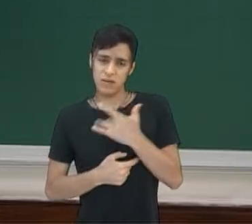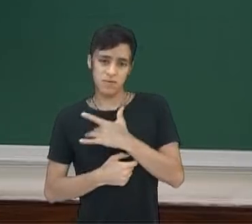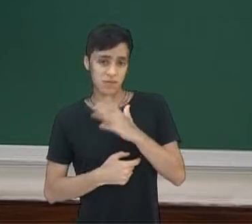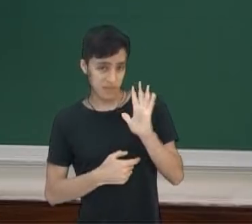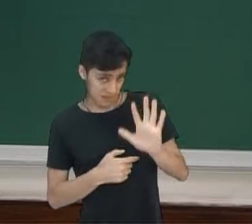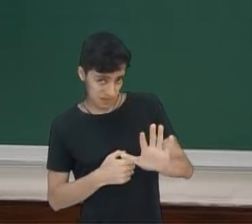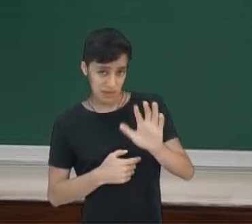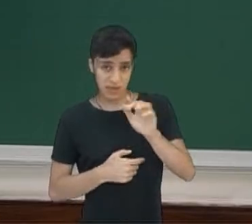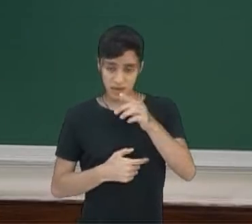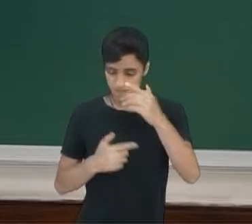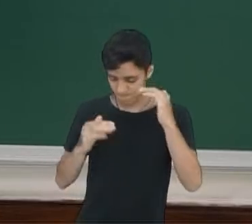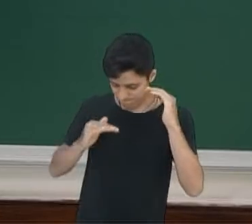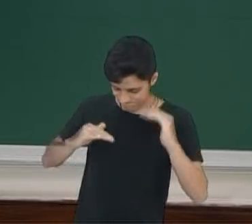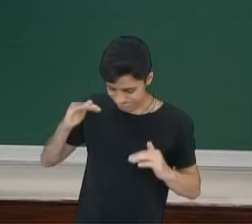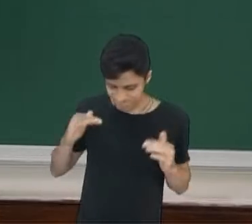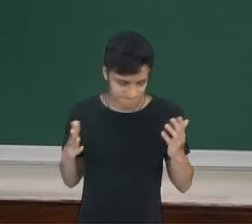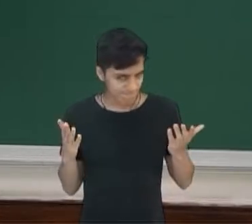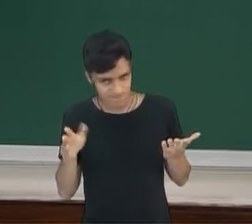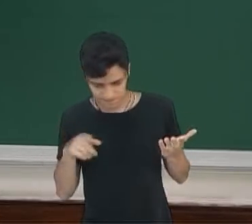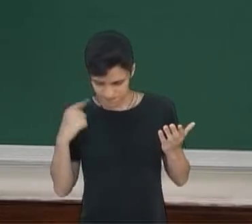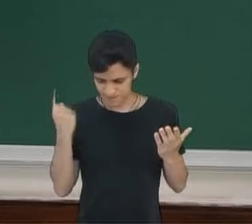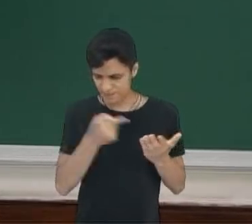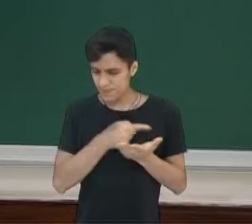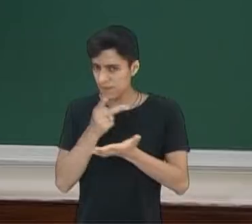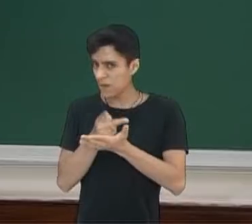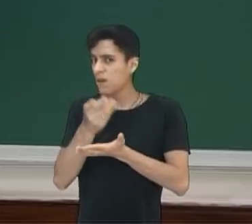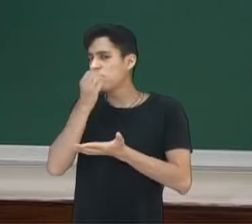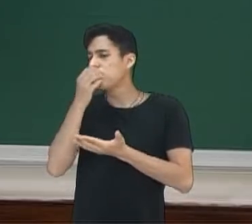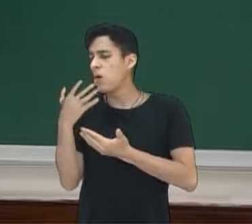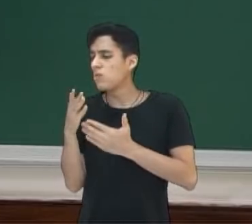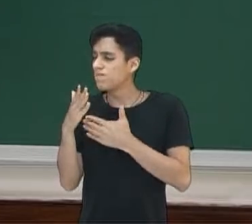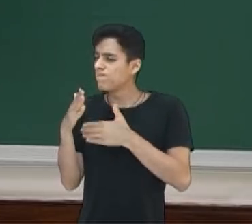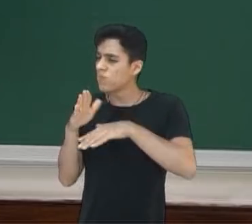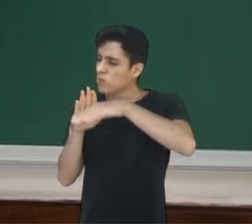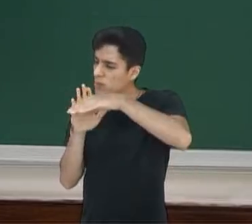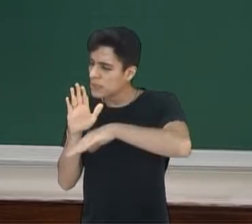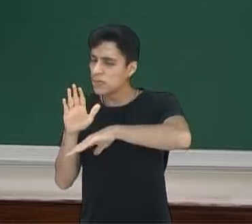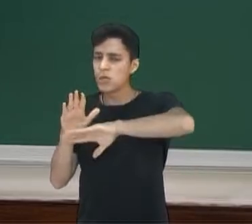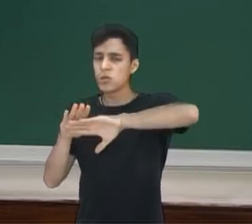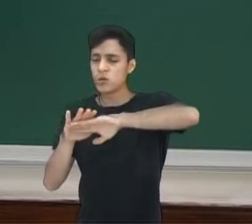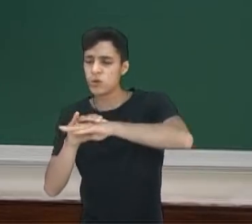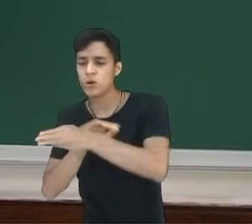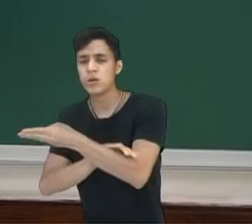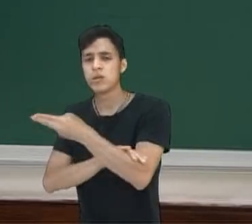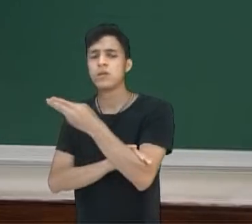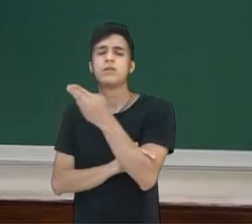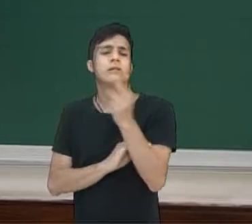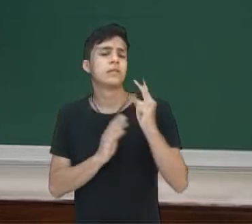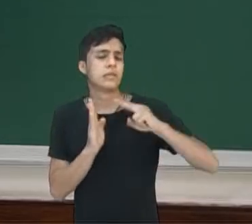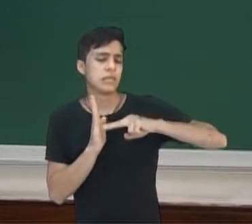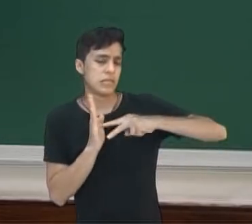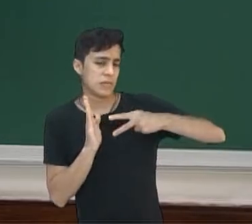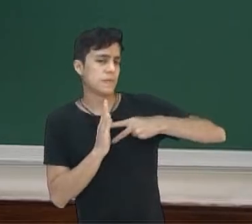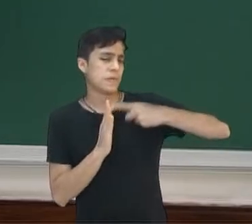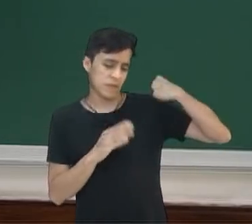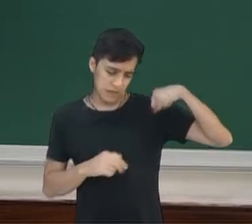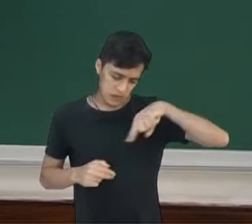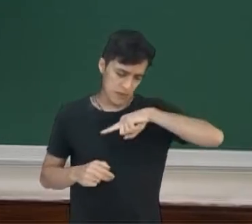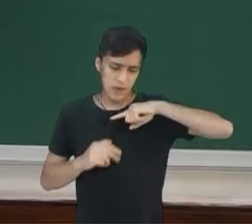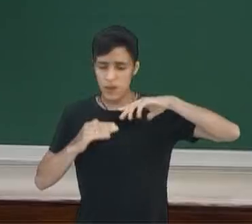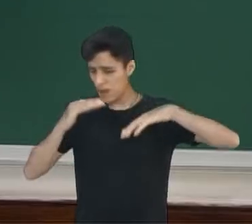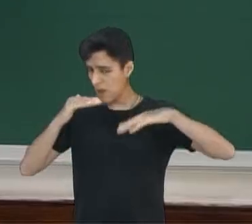manter esse equilíbrio corporal, se a gente mantiver bons hábitos, com certeza, né, dificilmente esse equilíbrio vai